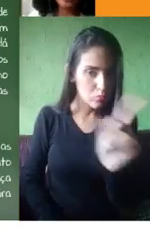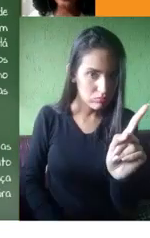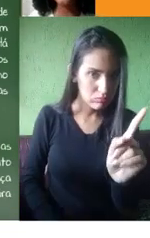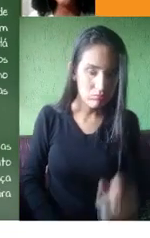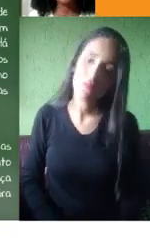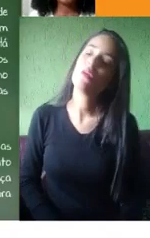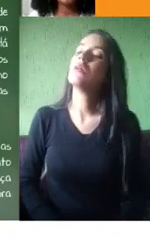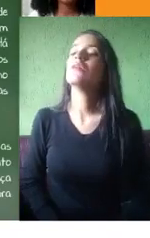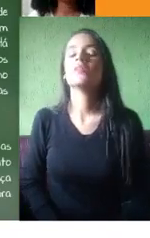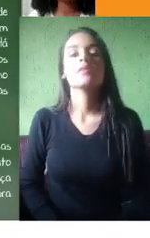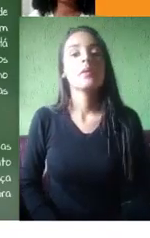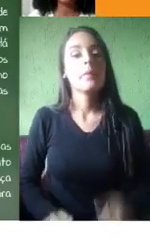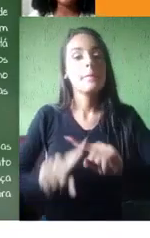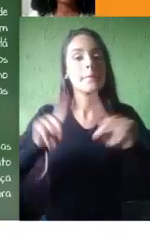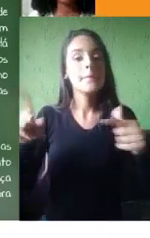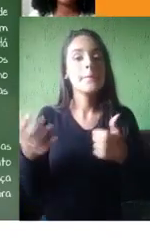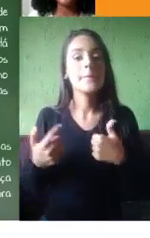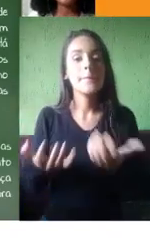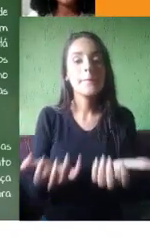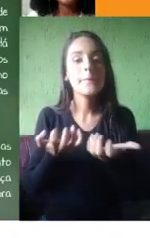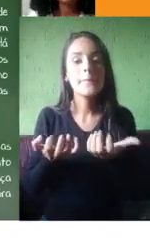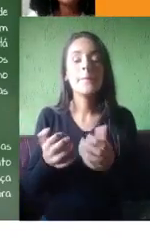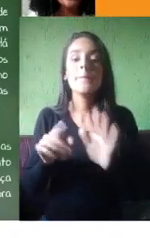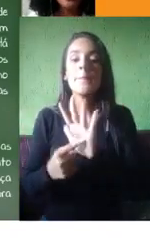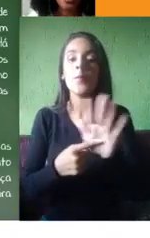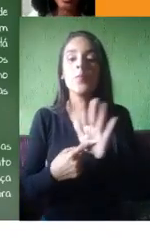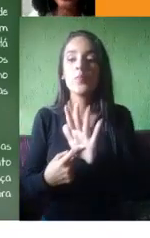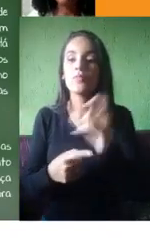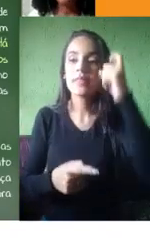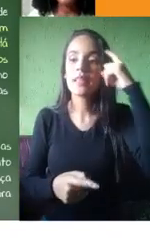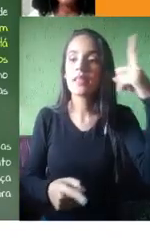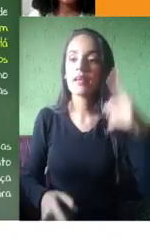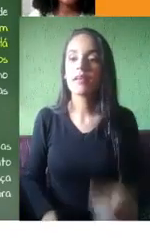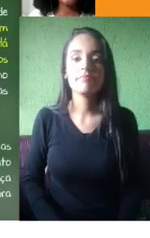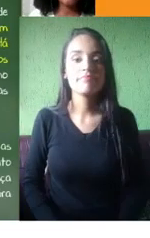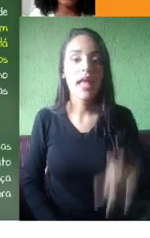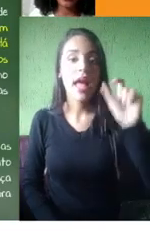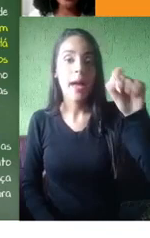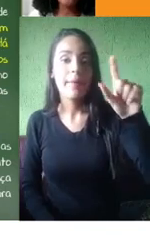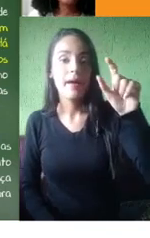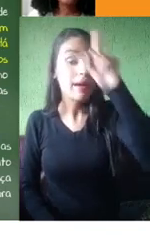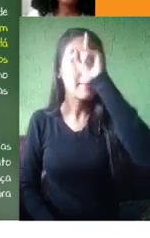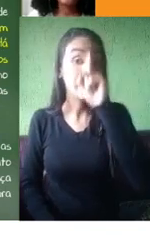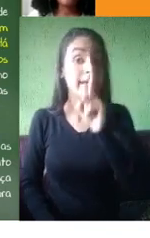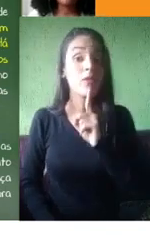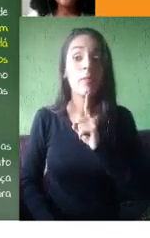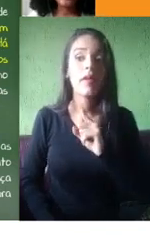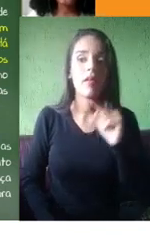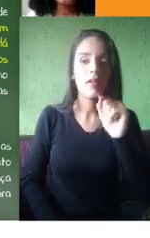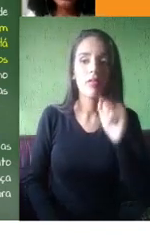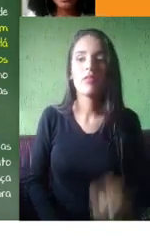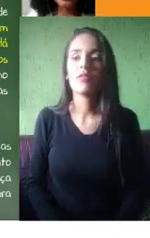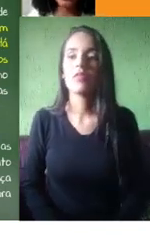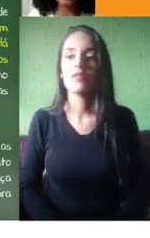parágrafos inteiros, mas eu quero pegar junto com vocês algumas informações. Lá na introdução, para